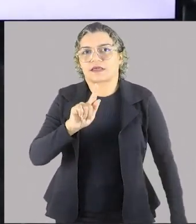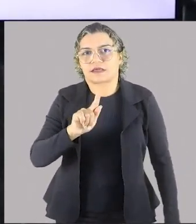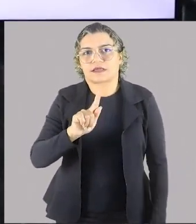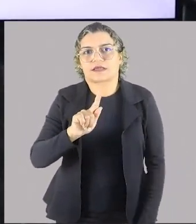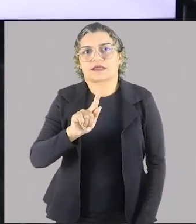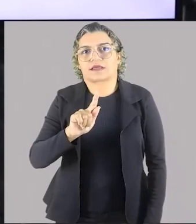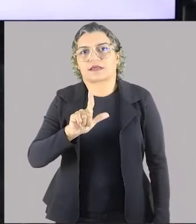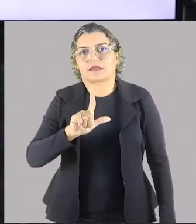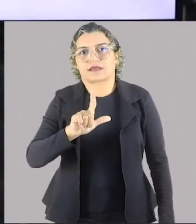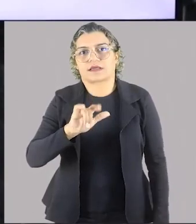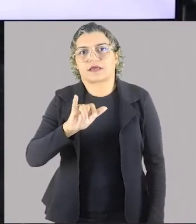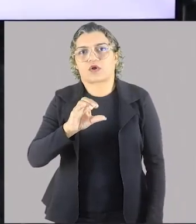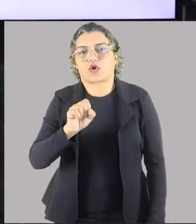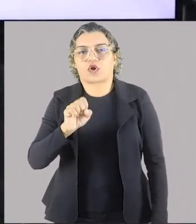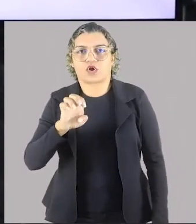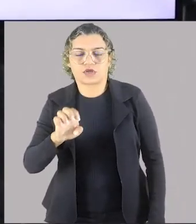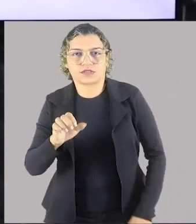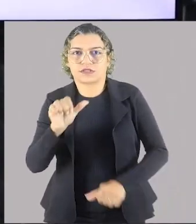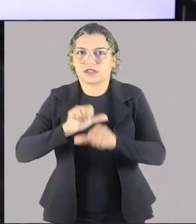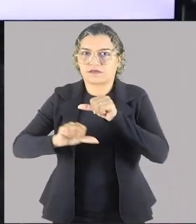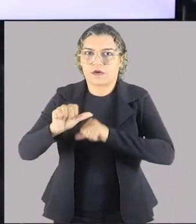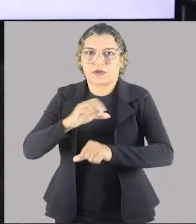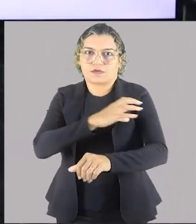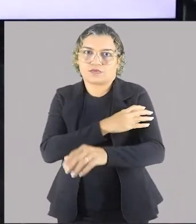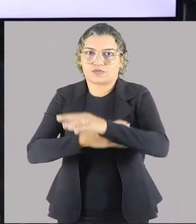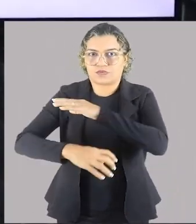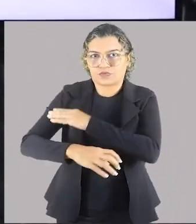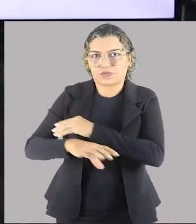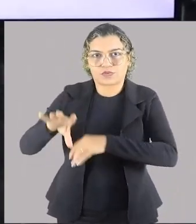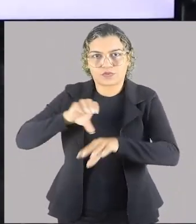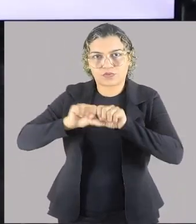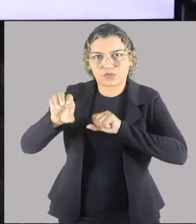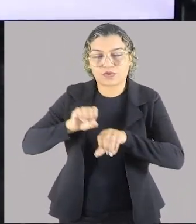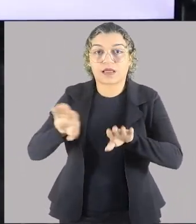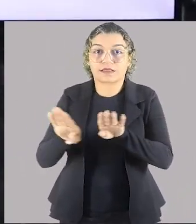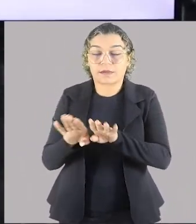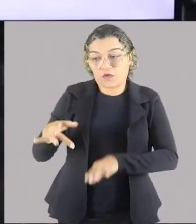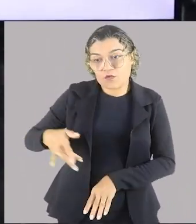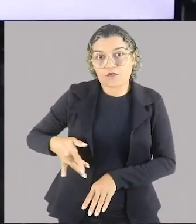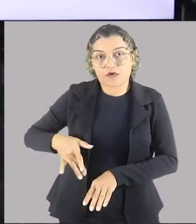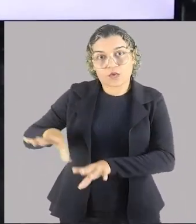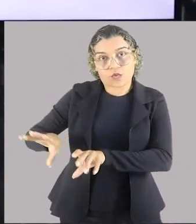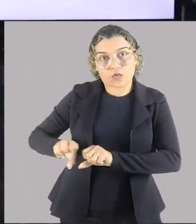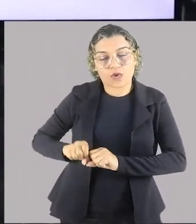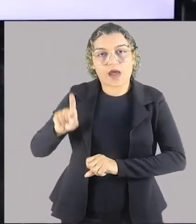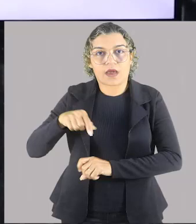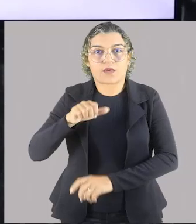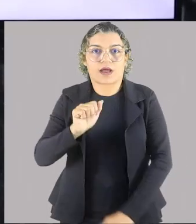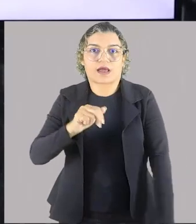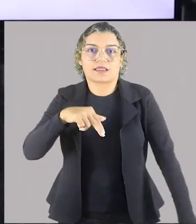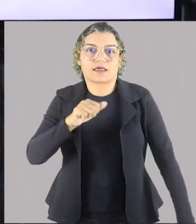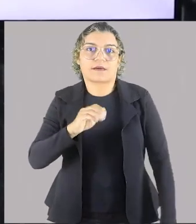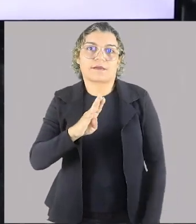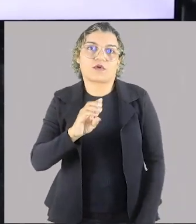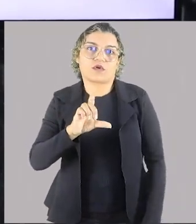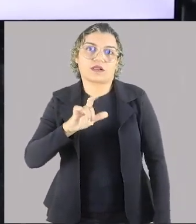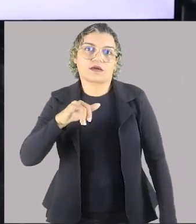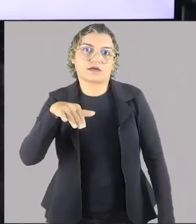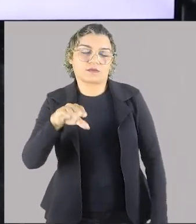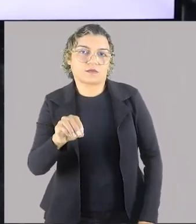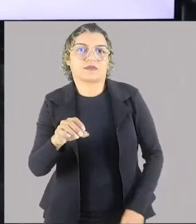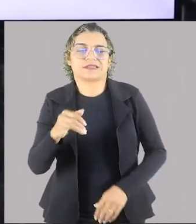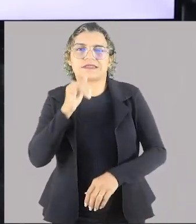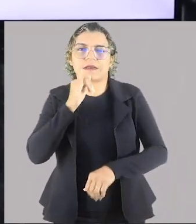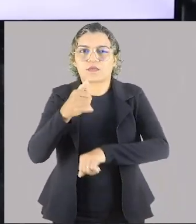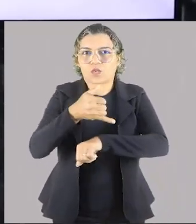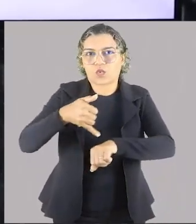ser transformado em glicogênio no músculo ou no fígado. Esse processo é um anabolismo. A gordura